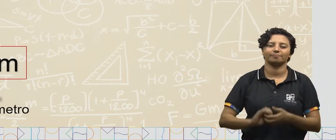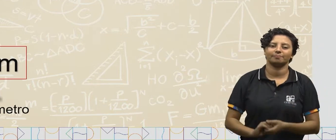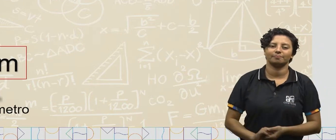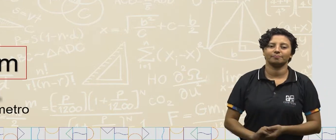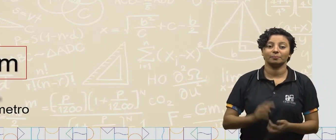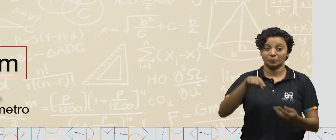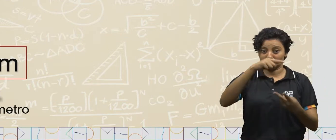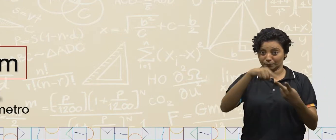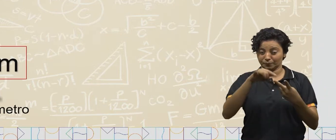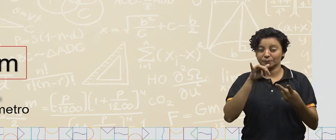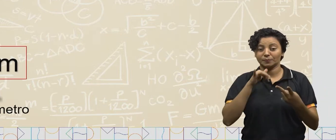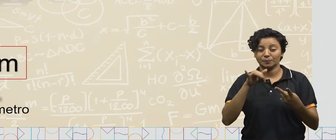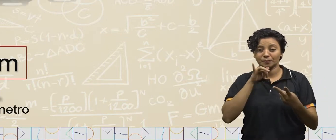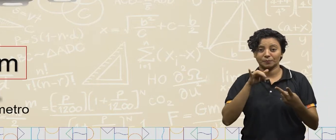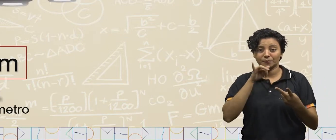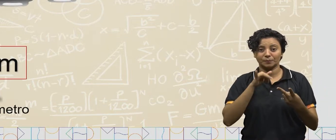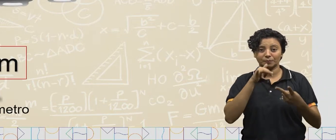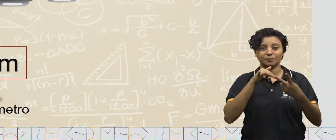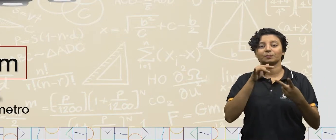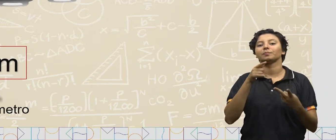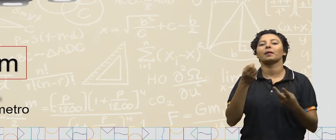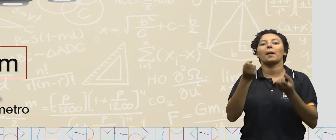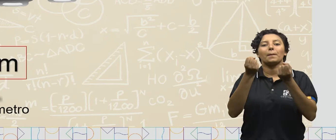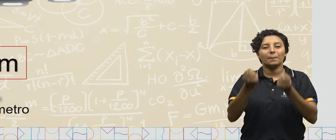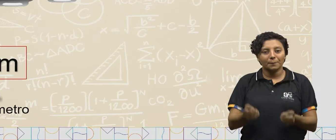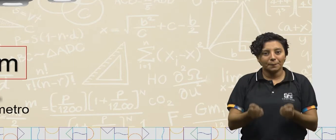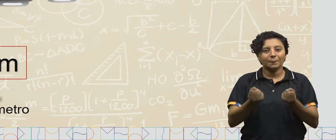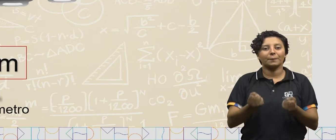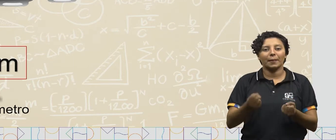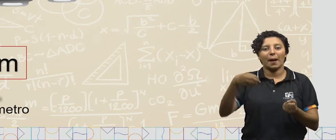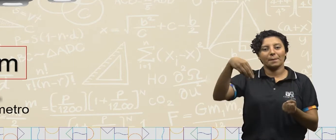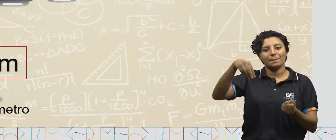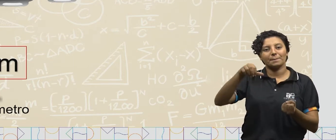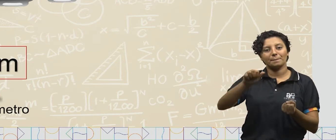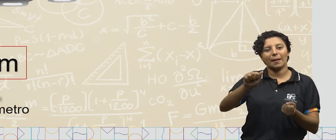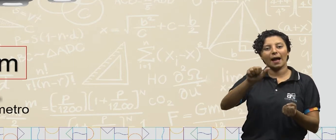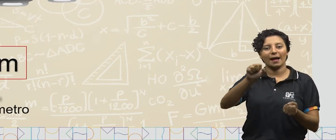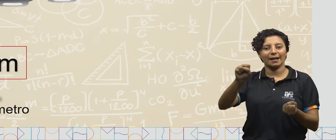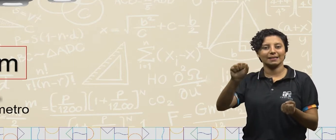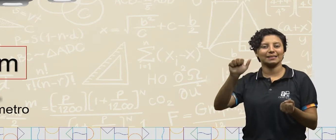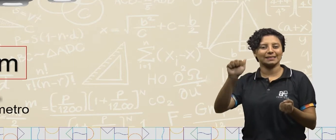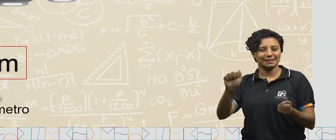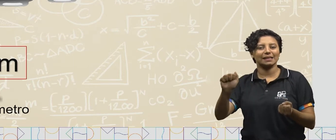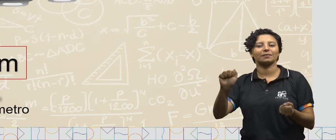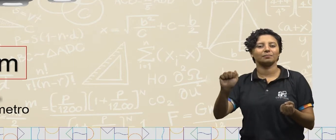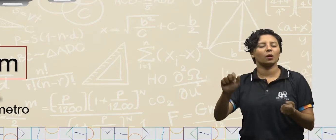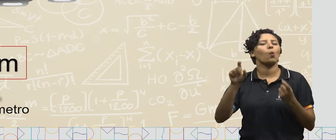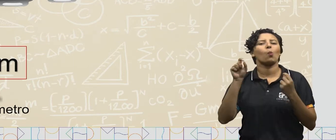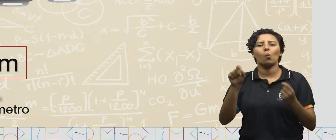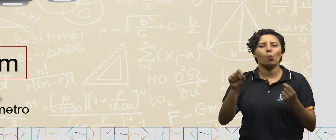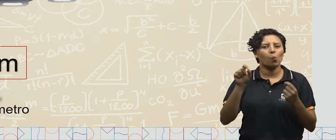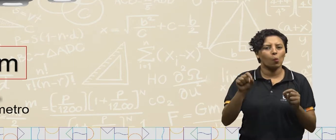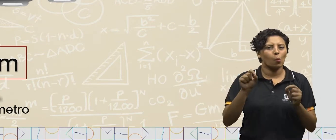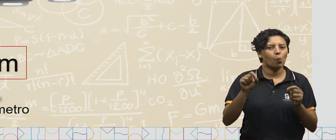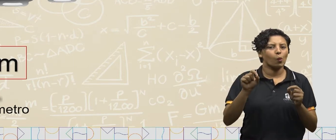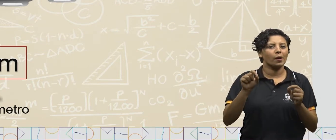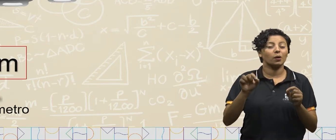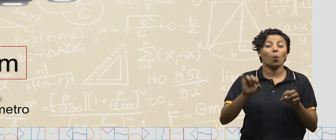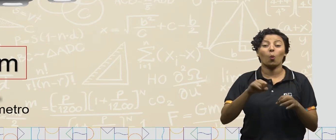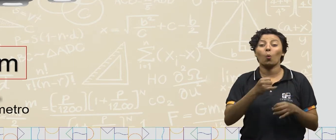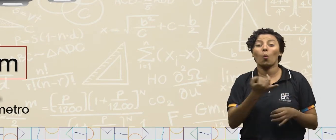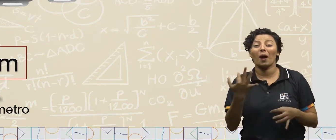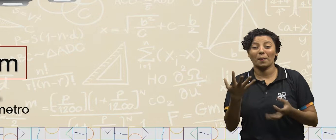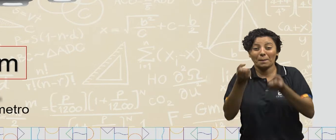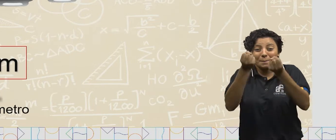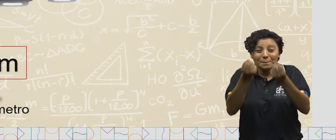nosso próximo exemplo é a massa. Ela nos dá uma medida numérica de